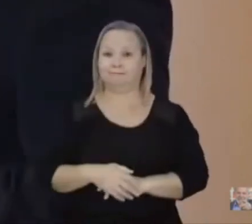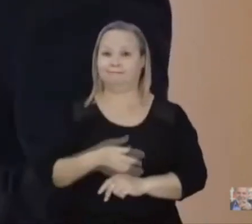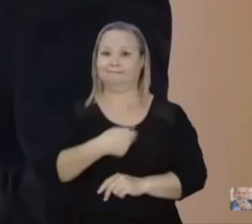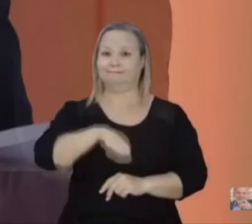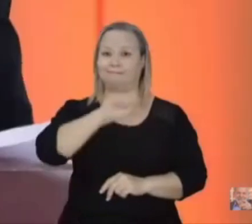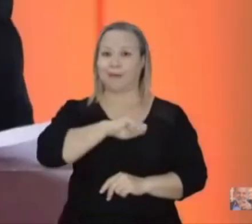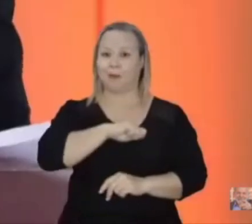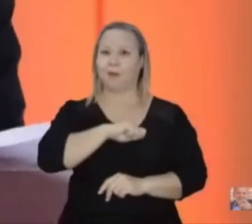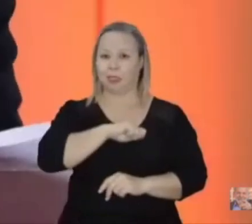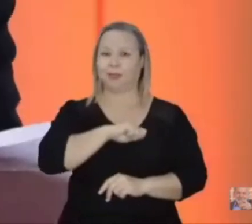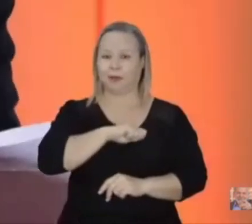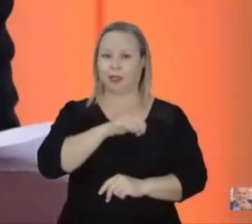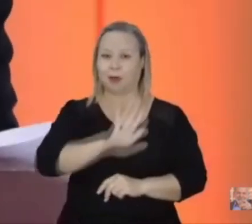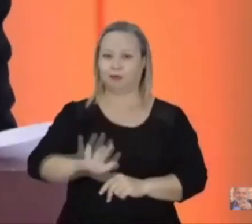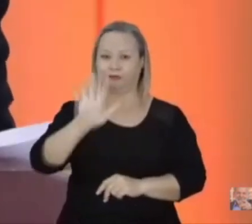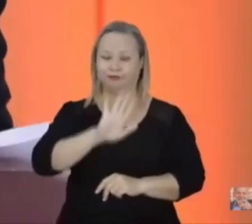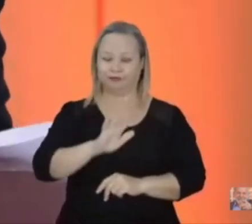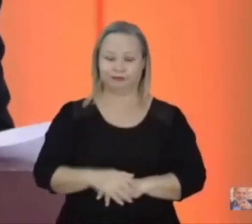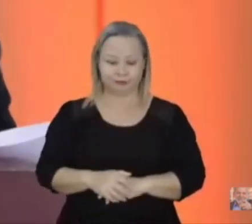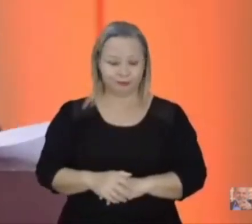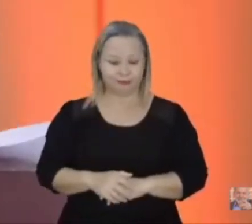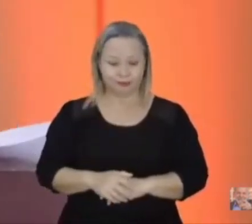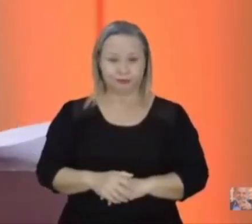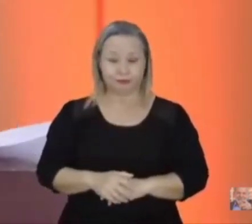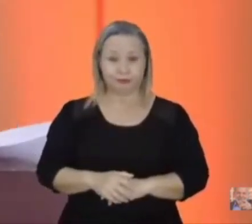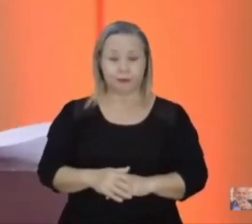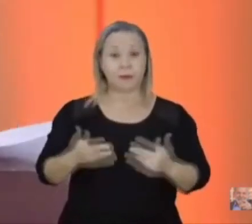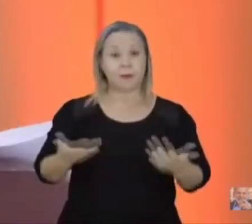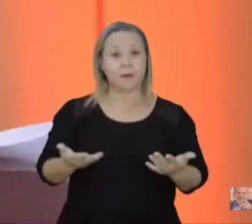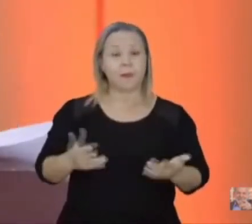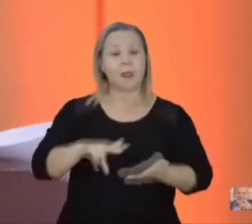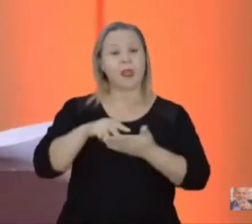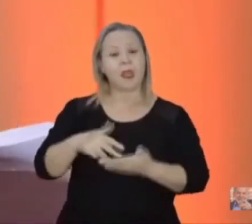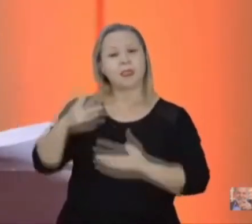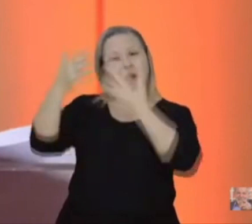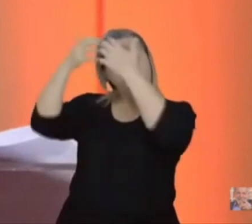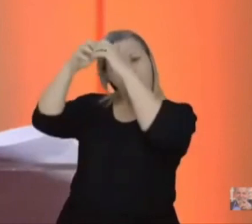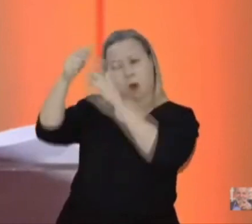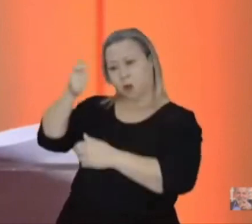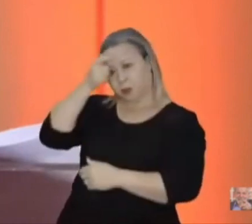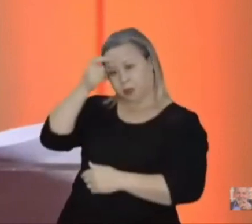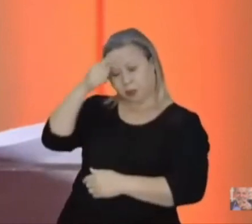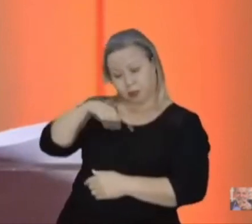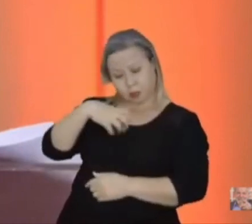Bem, eu estou ciente de que nós temos todas as condições de ganhar as eleições.